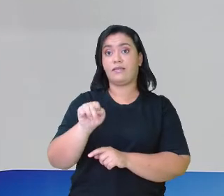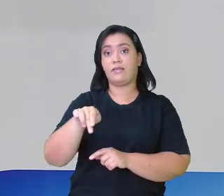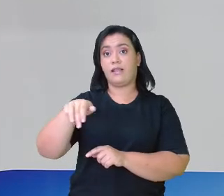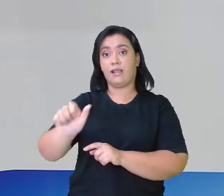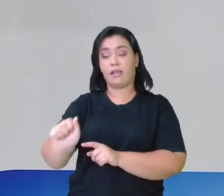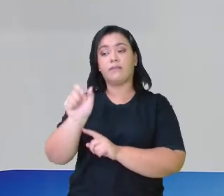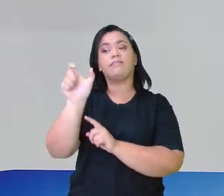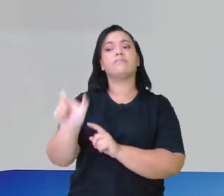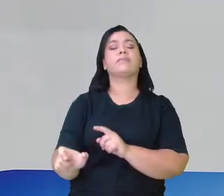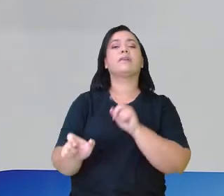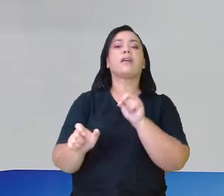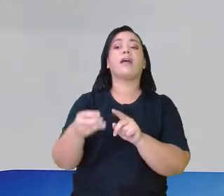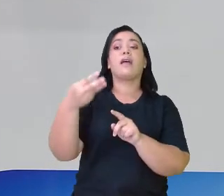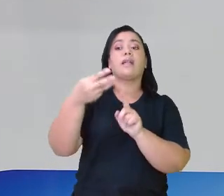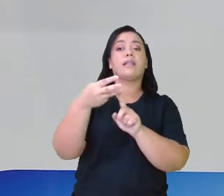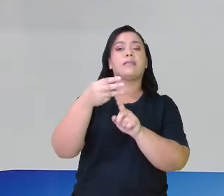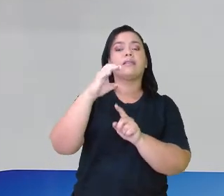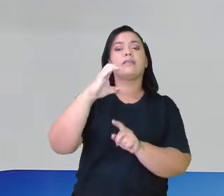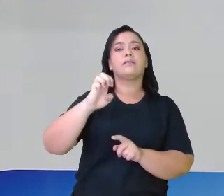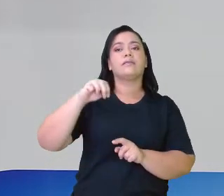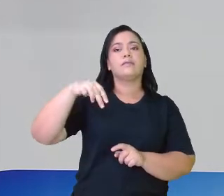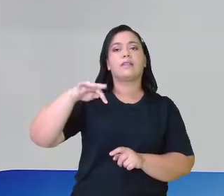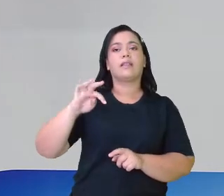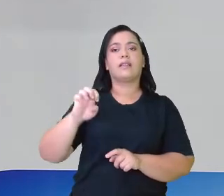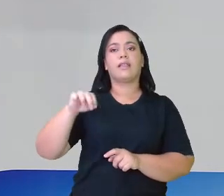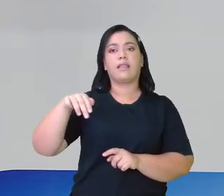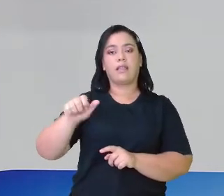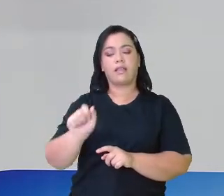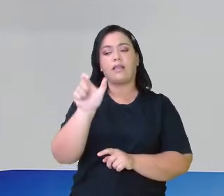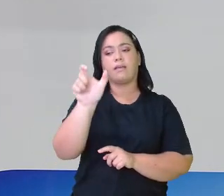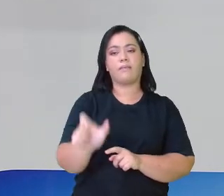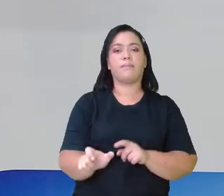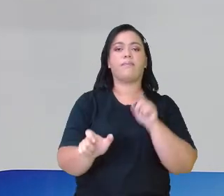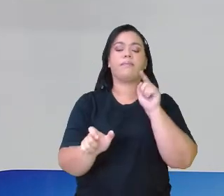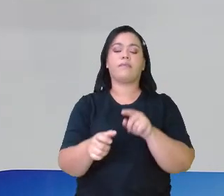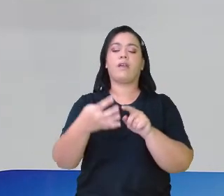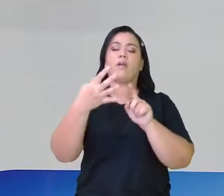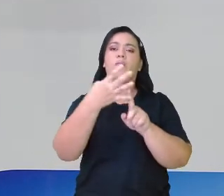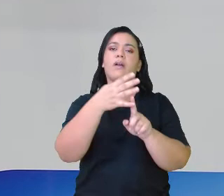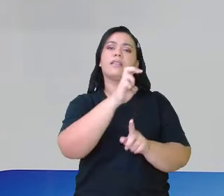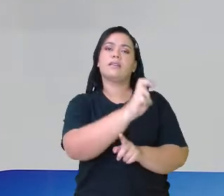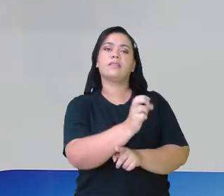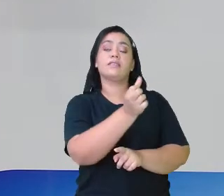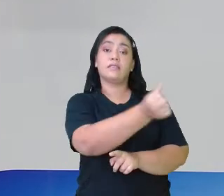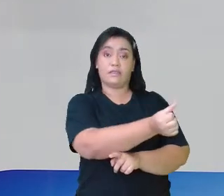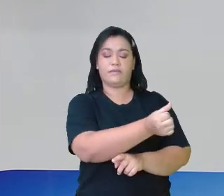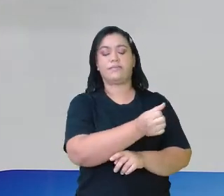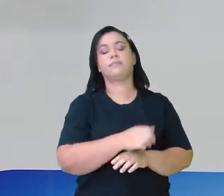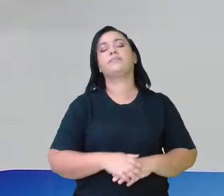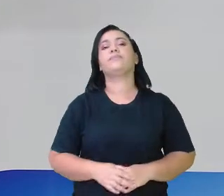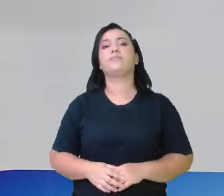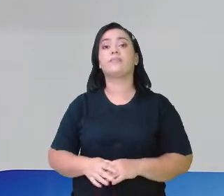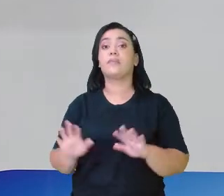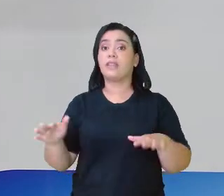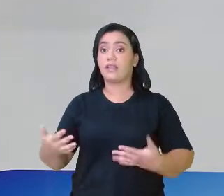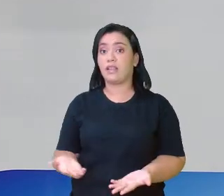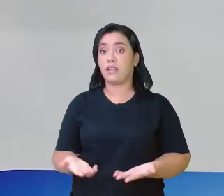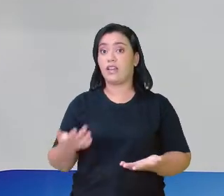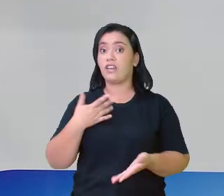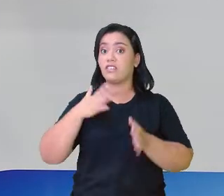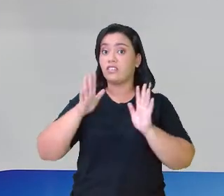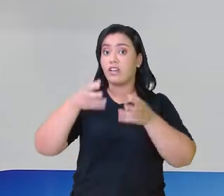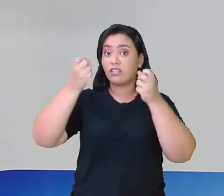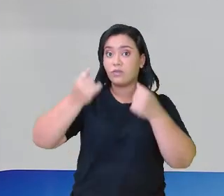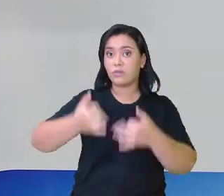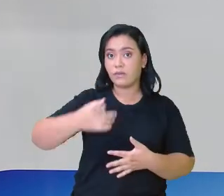a terceira ordem da centena. E segue a ordem, ó. Quarta, quinta, sexta, no caso, né? Eu já expliquei